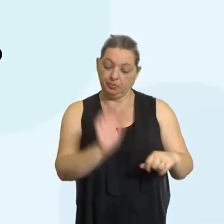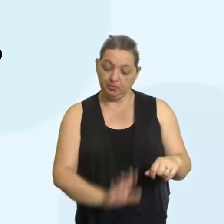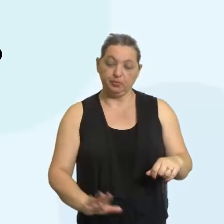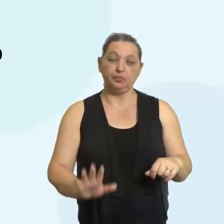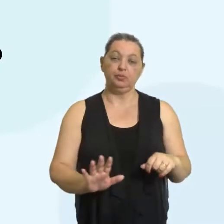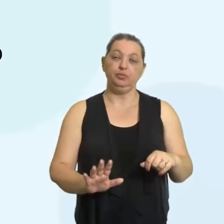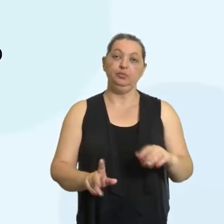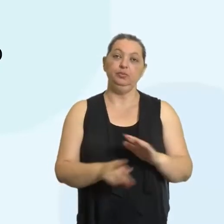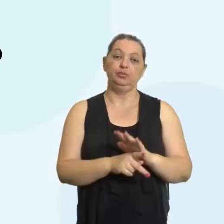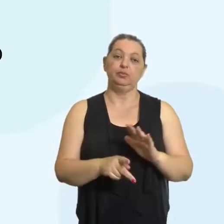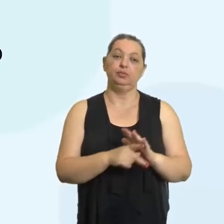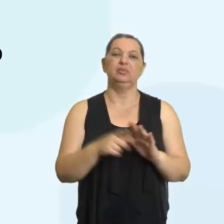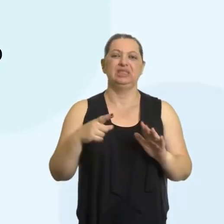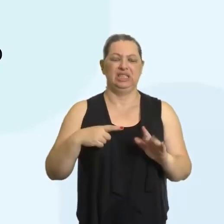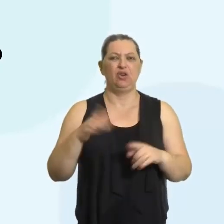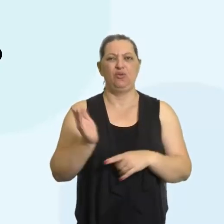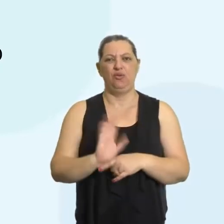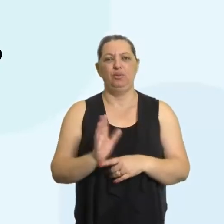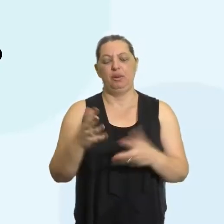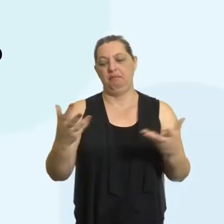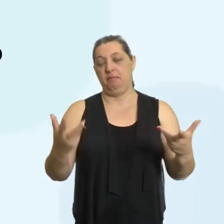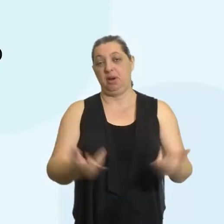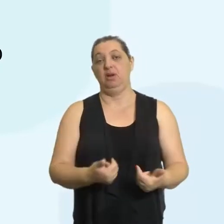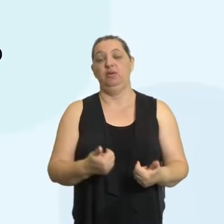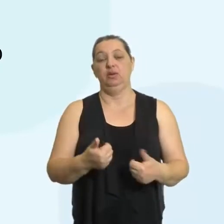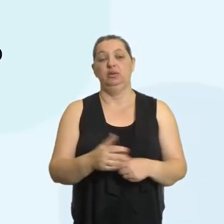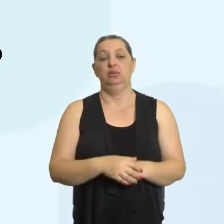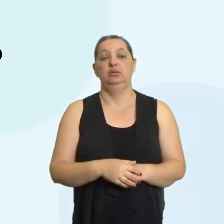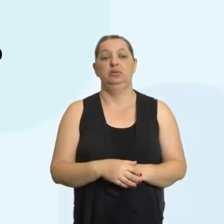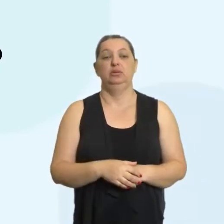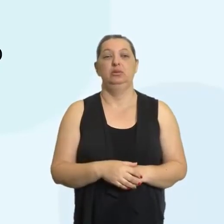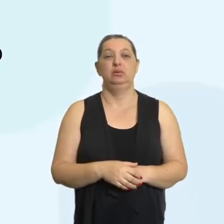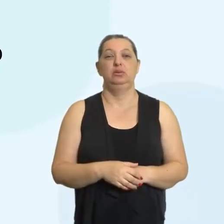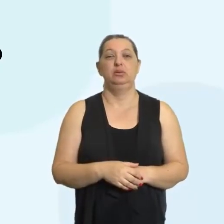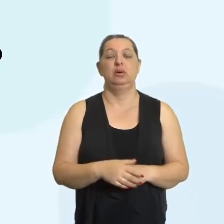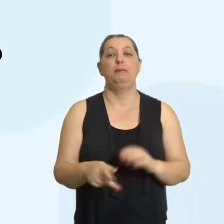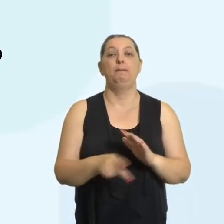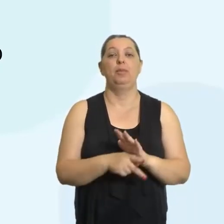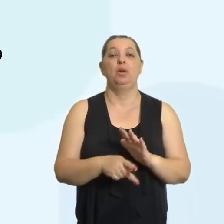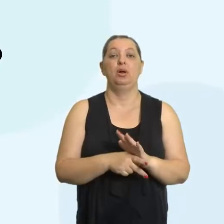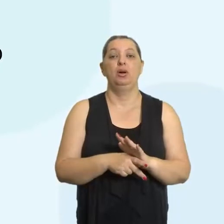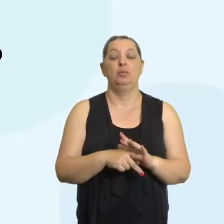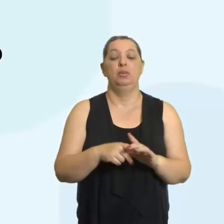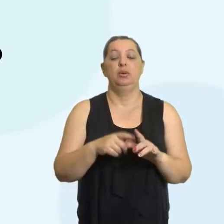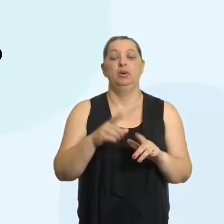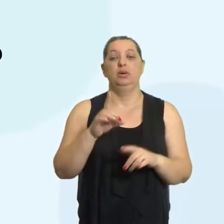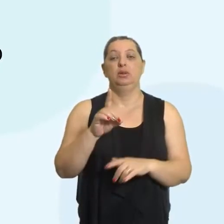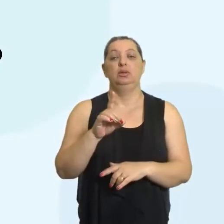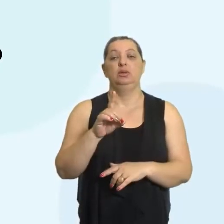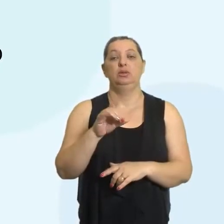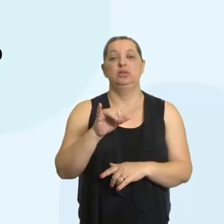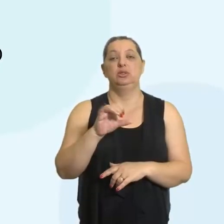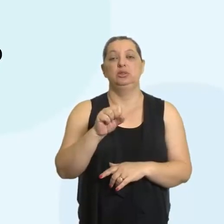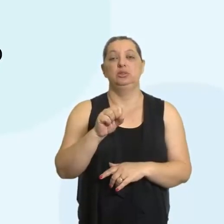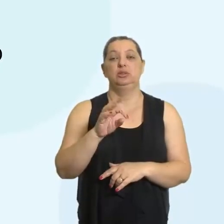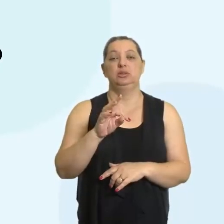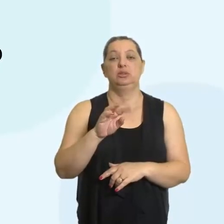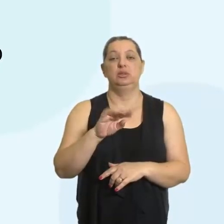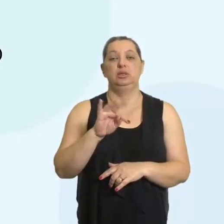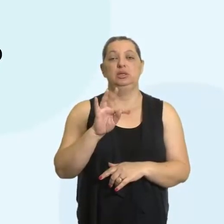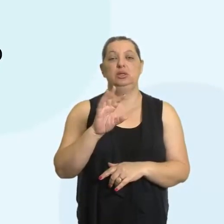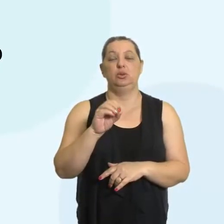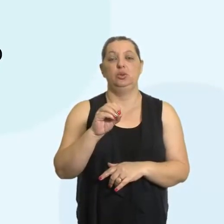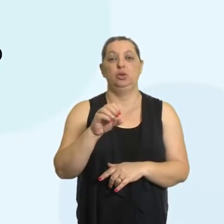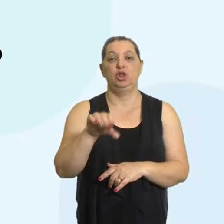ou racial no mundo pois ele tem um filme maravilhoso chamar Distrito 9 que fala sobre isso e que é muito louco eu não